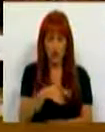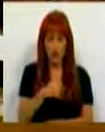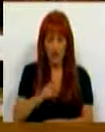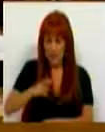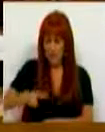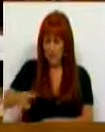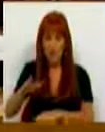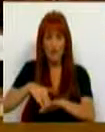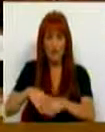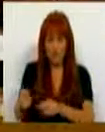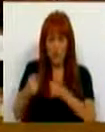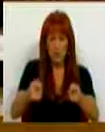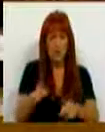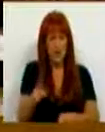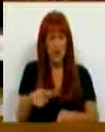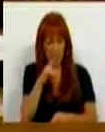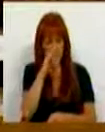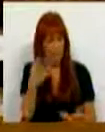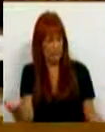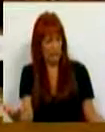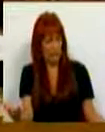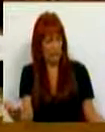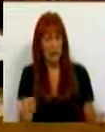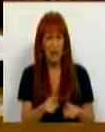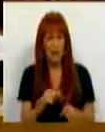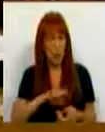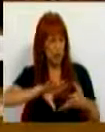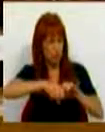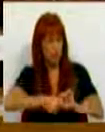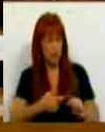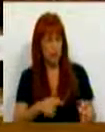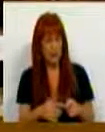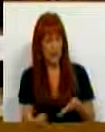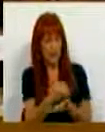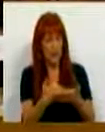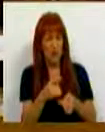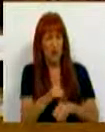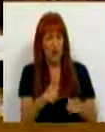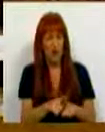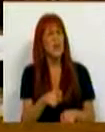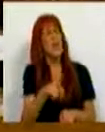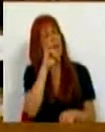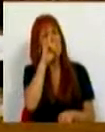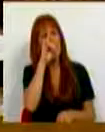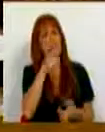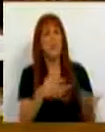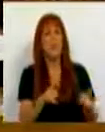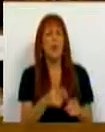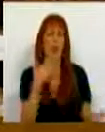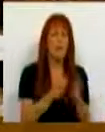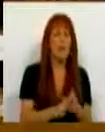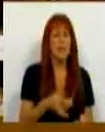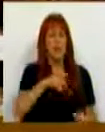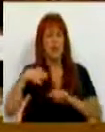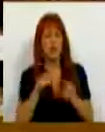milhões de euros foram feitos, se isso não é uma mentira, se não é uma distorção de dados, se não é a tal mentira de usar